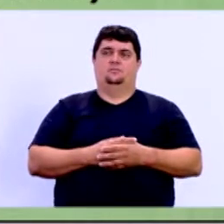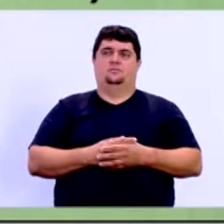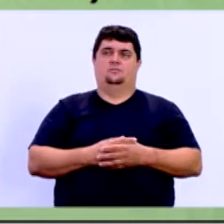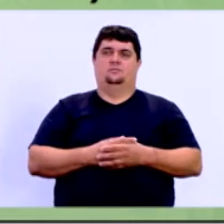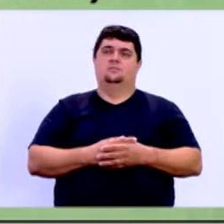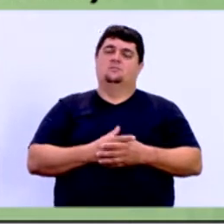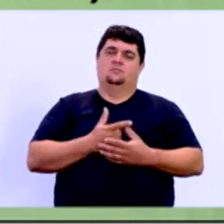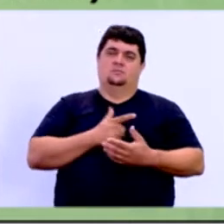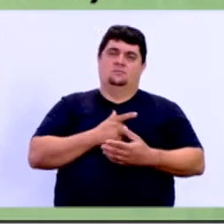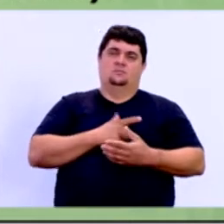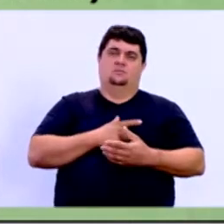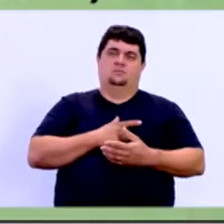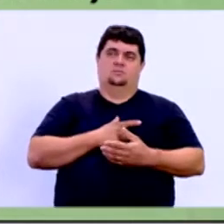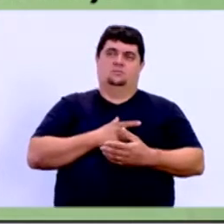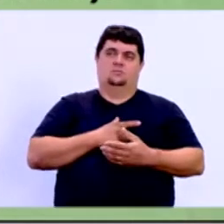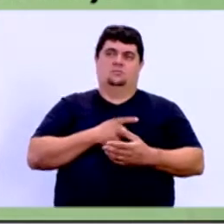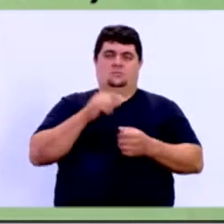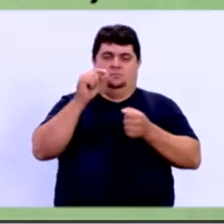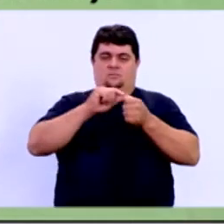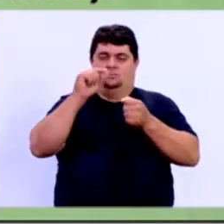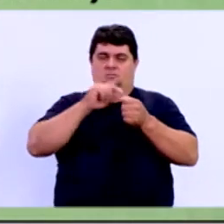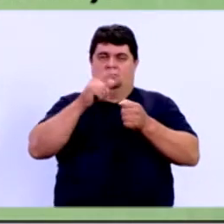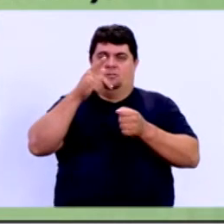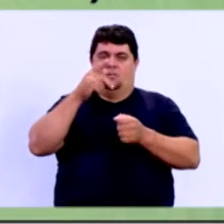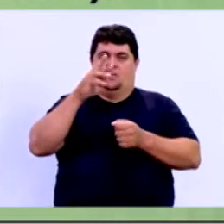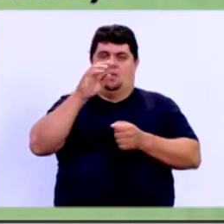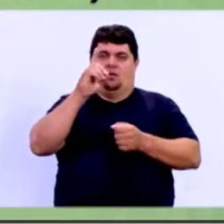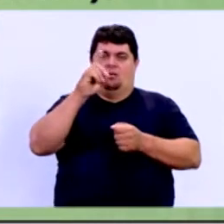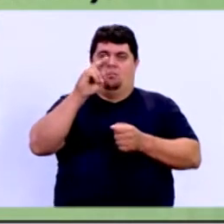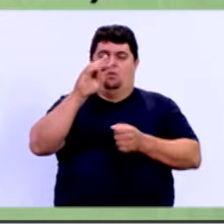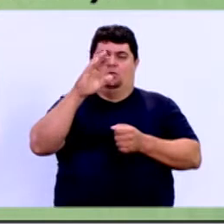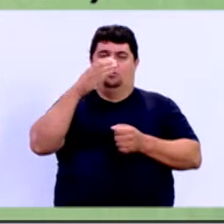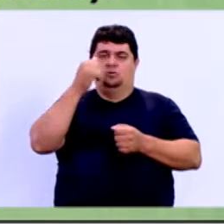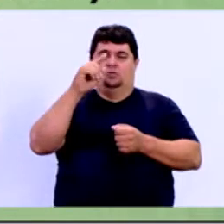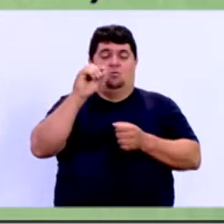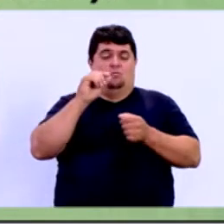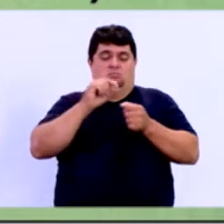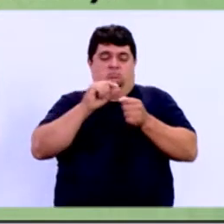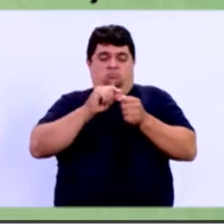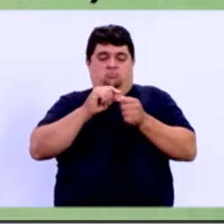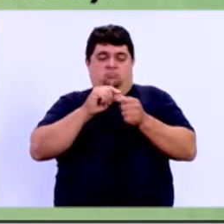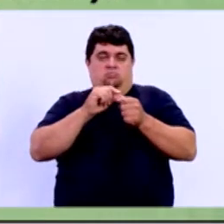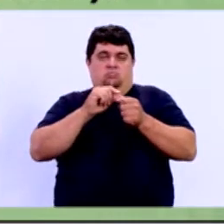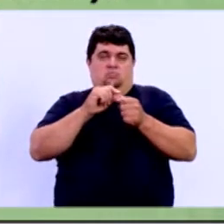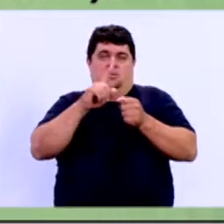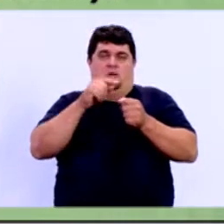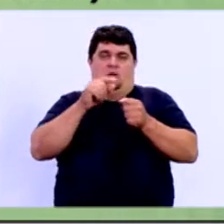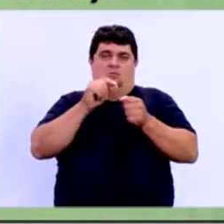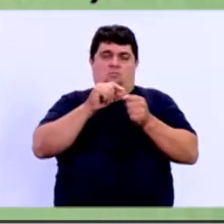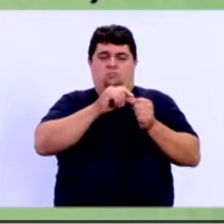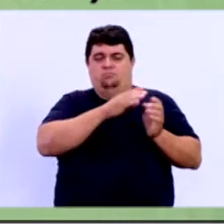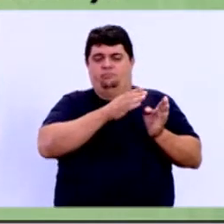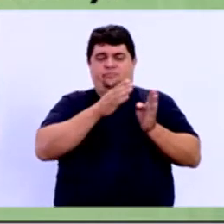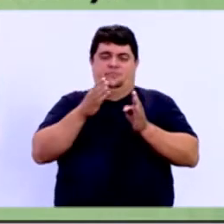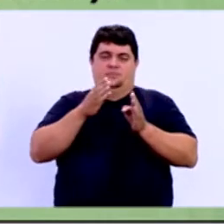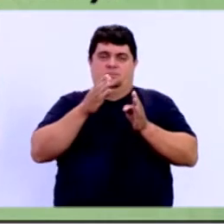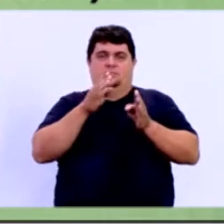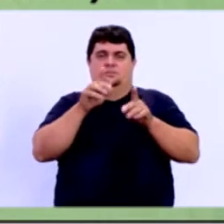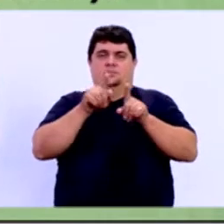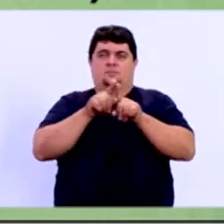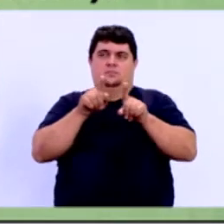Nós temos aqui a produção ou a fabricação desse produto, né, que é o processo, essa